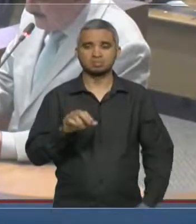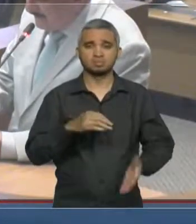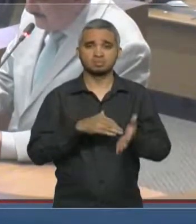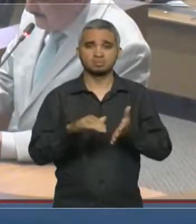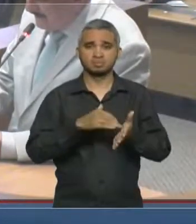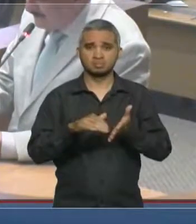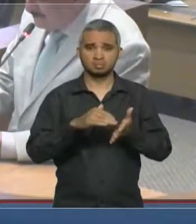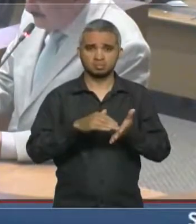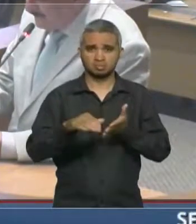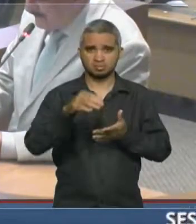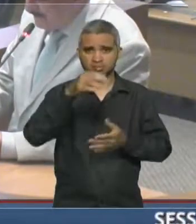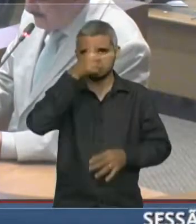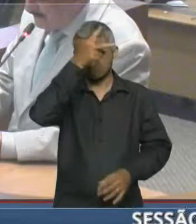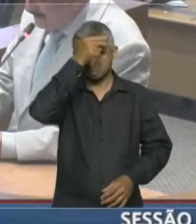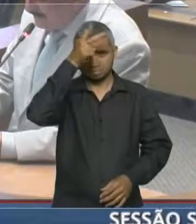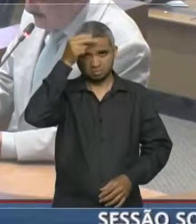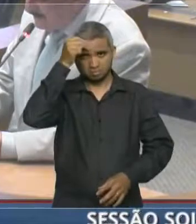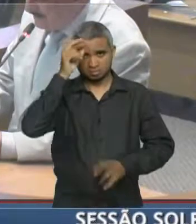de